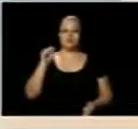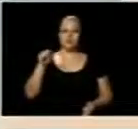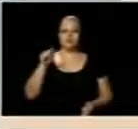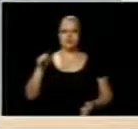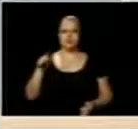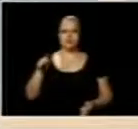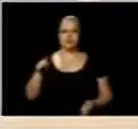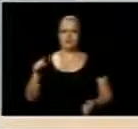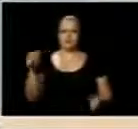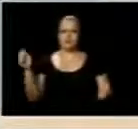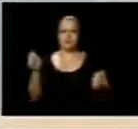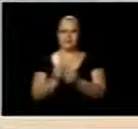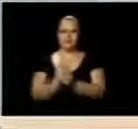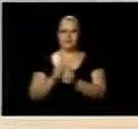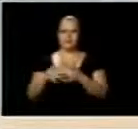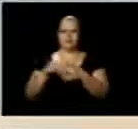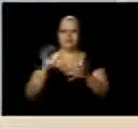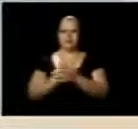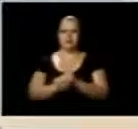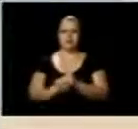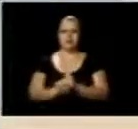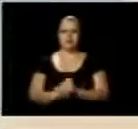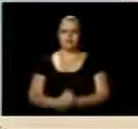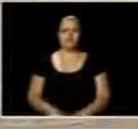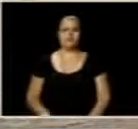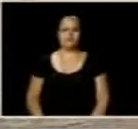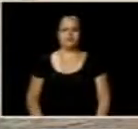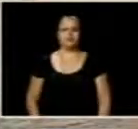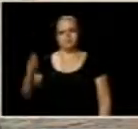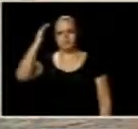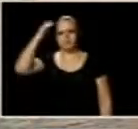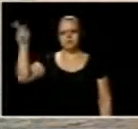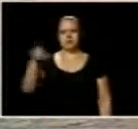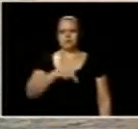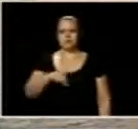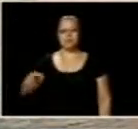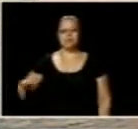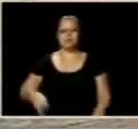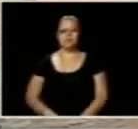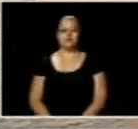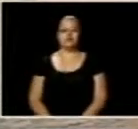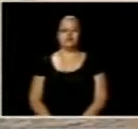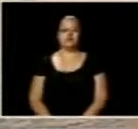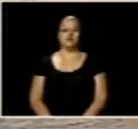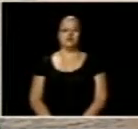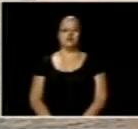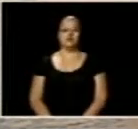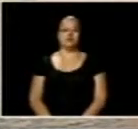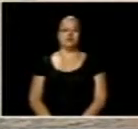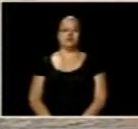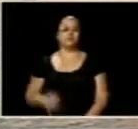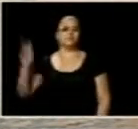frequenta essa casa. Agora as minhas considerações, senhor presidente. Próximo vereador inscrito, vereador Luizinho da Farmácia.